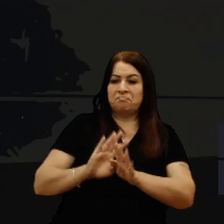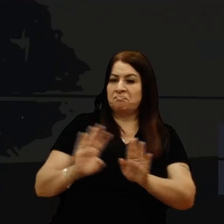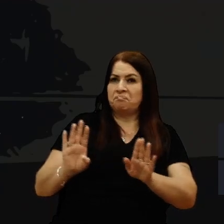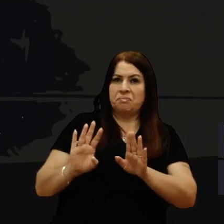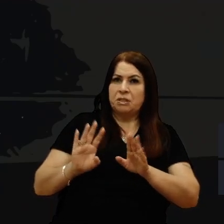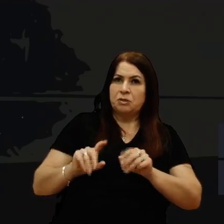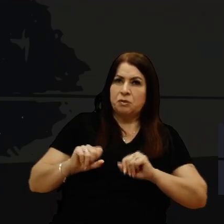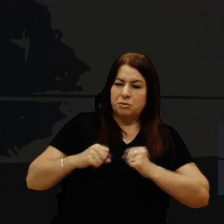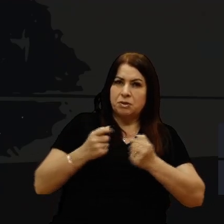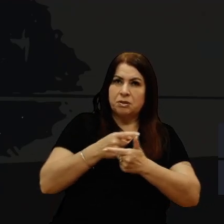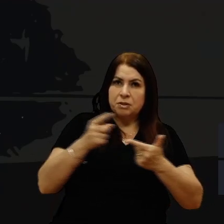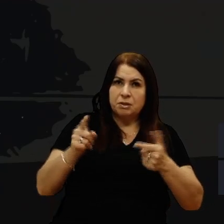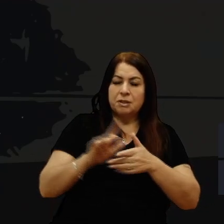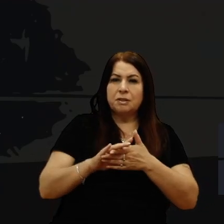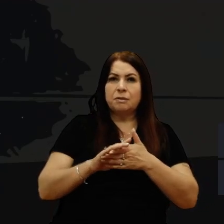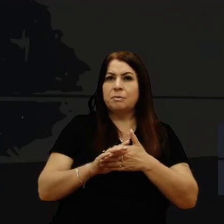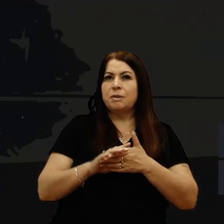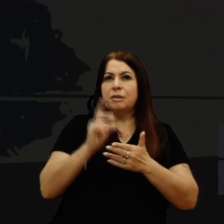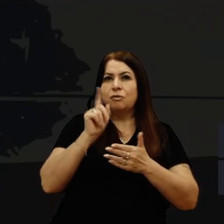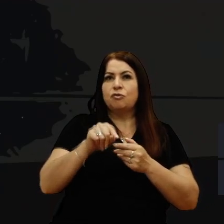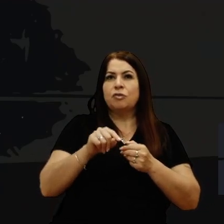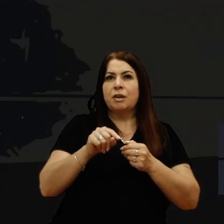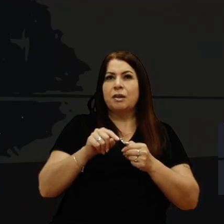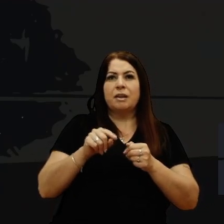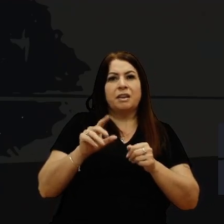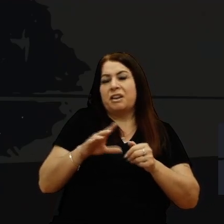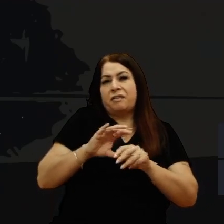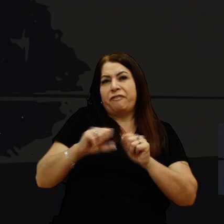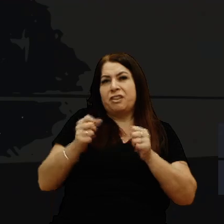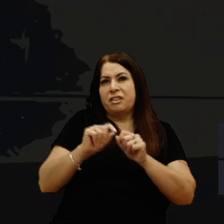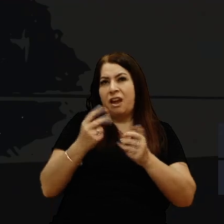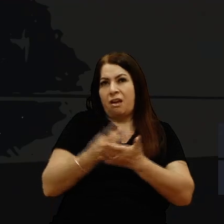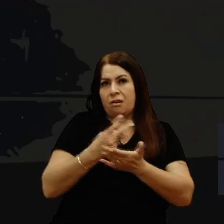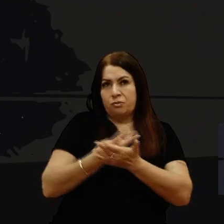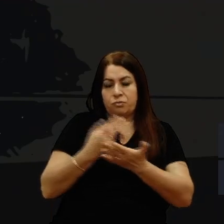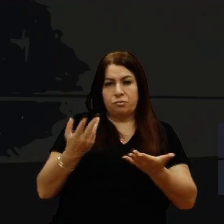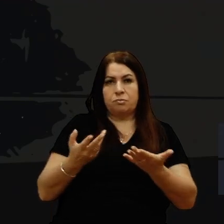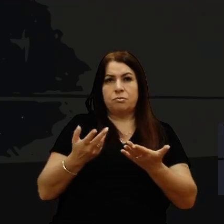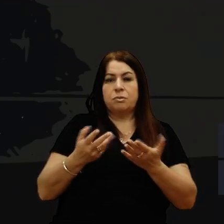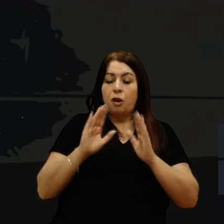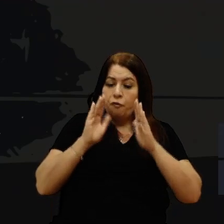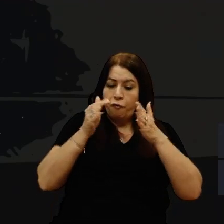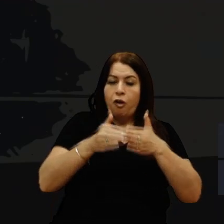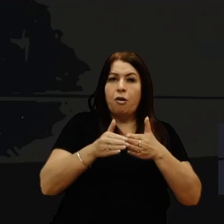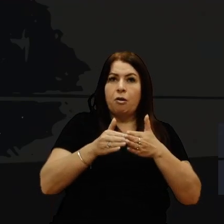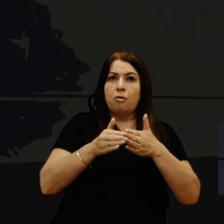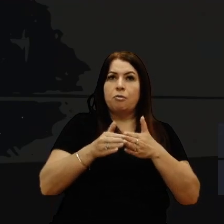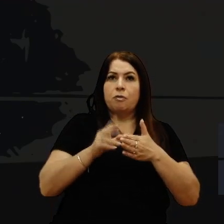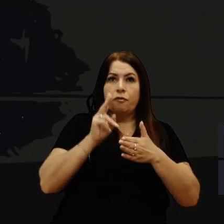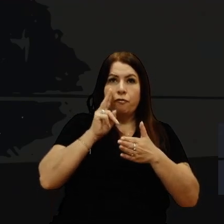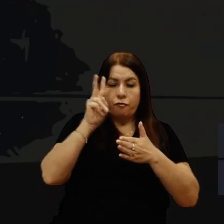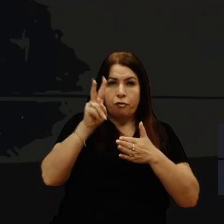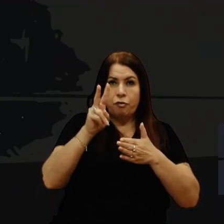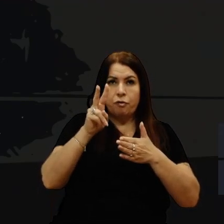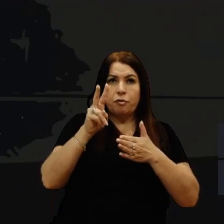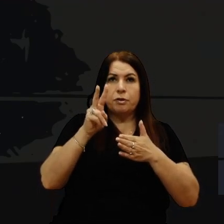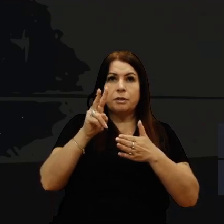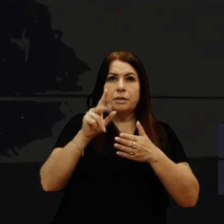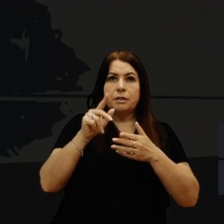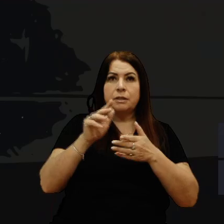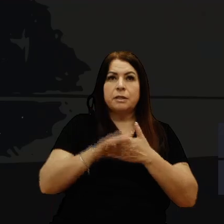se joga por inteiro de cabeça, você já entrou quebrado. Então, é foco, foco é força,